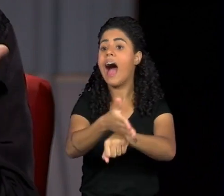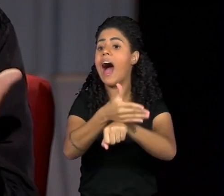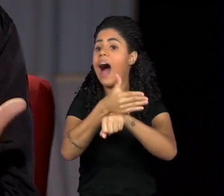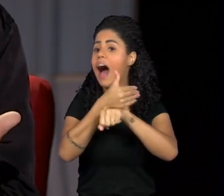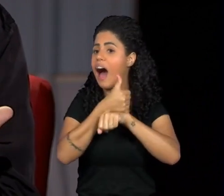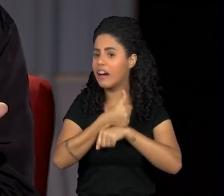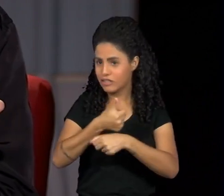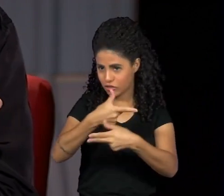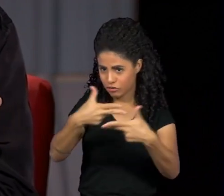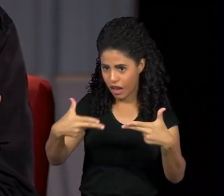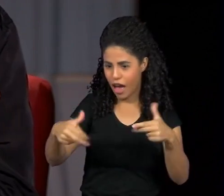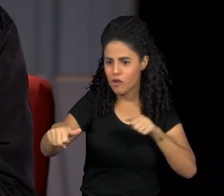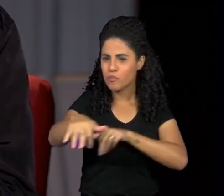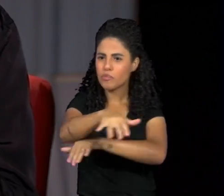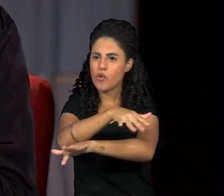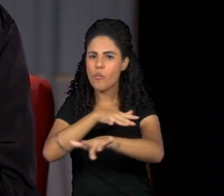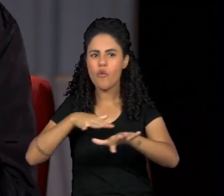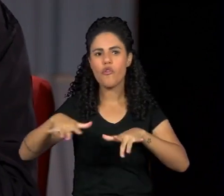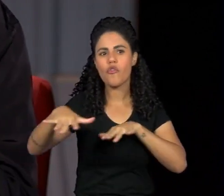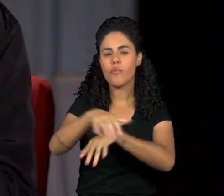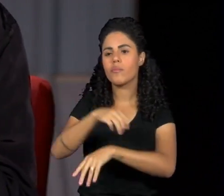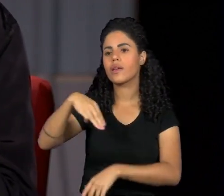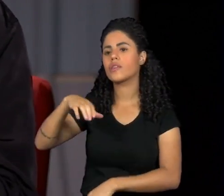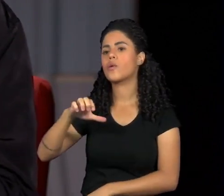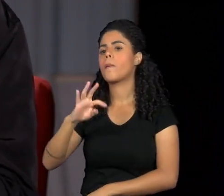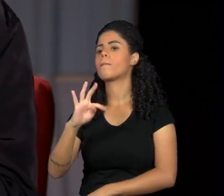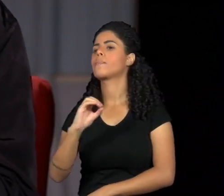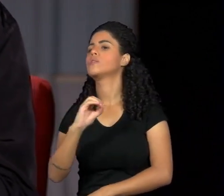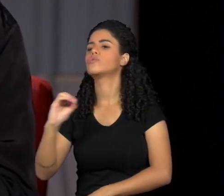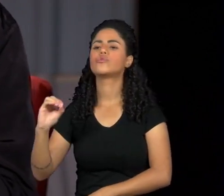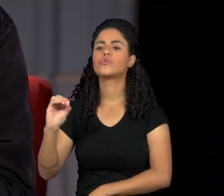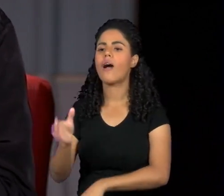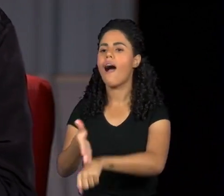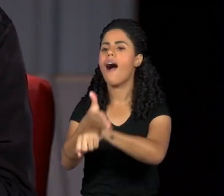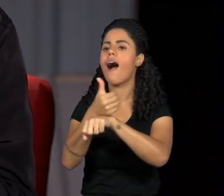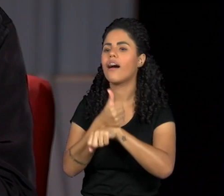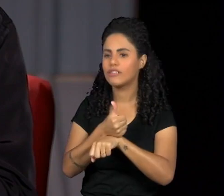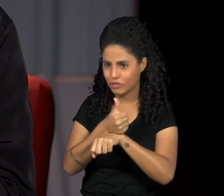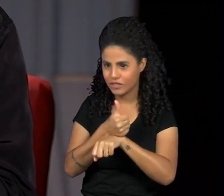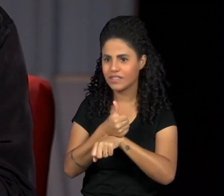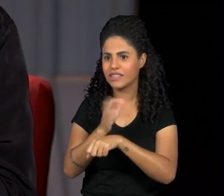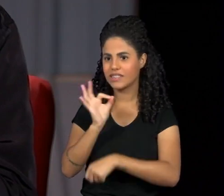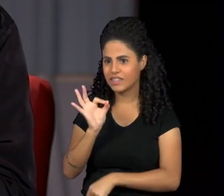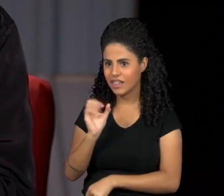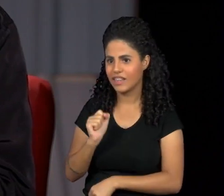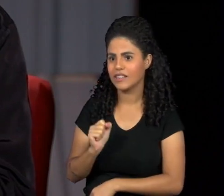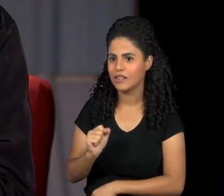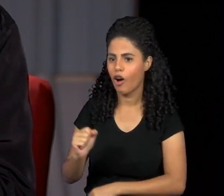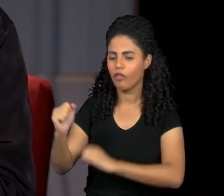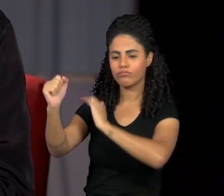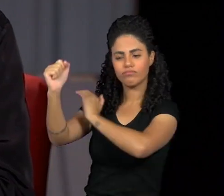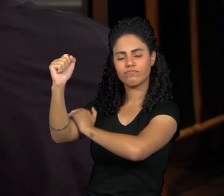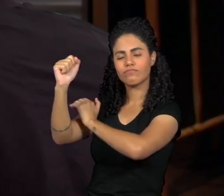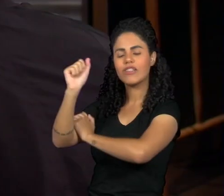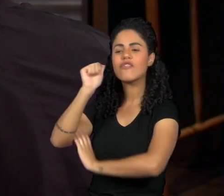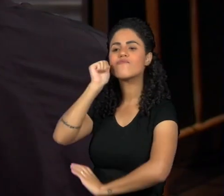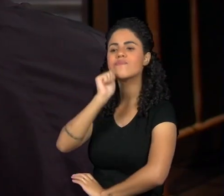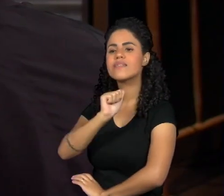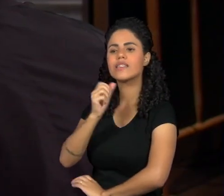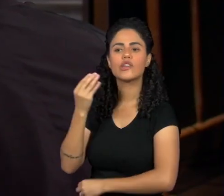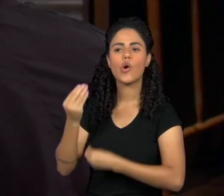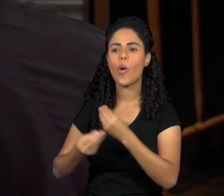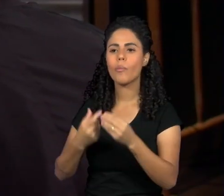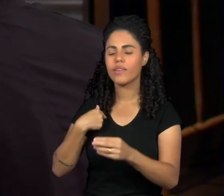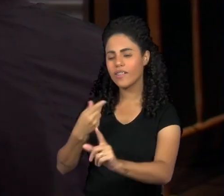Too ou do movimento feminista, é uma maneira muito singular de viver. Então eu penso que são essas coisas que